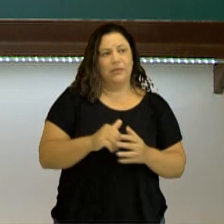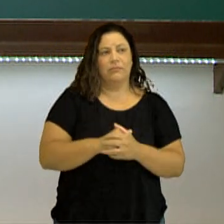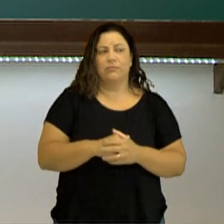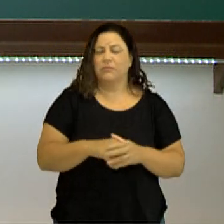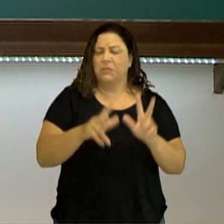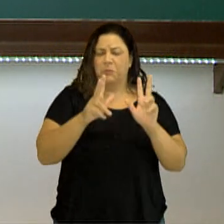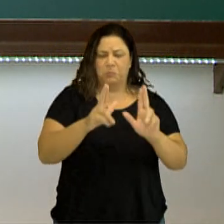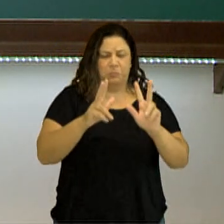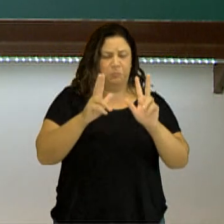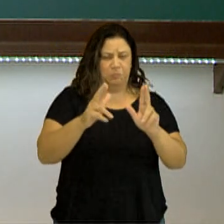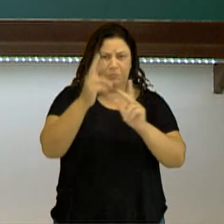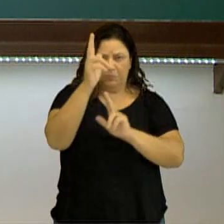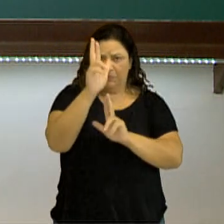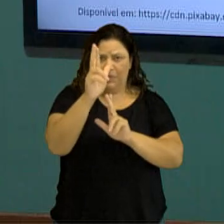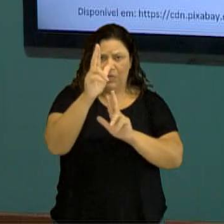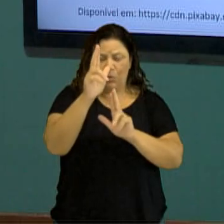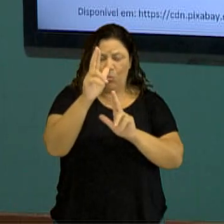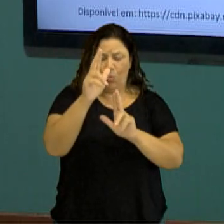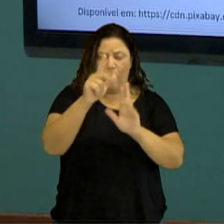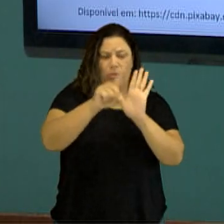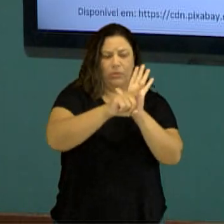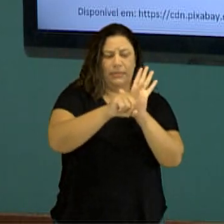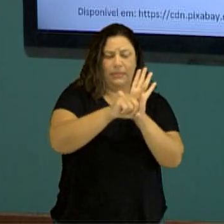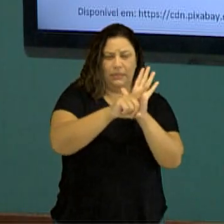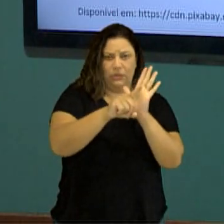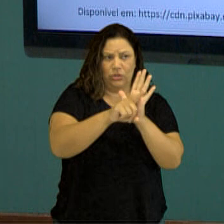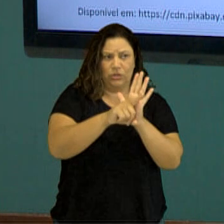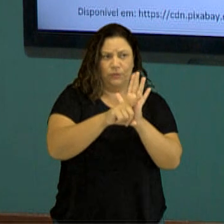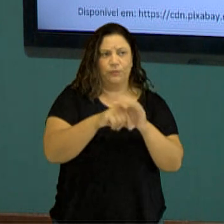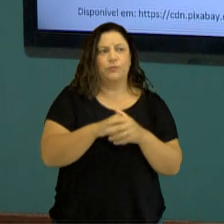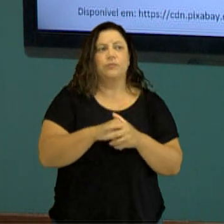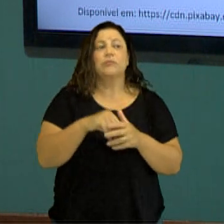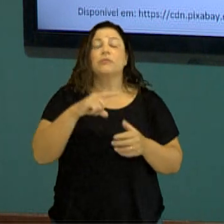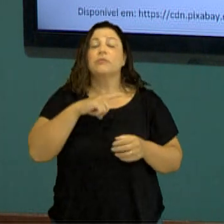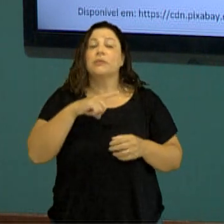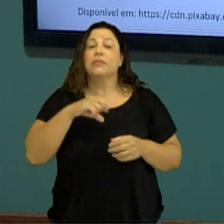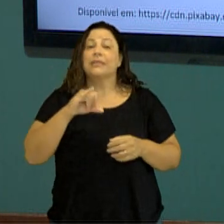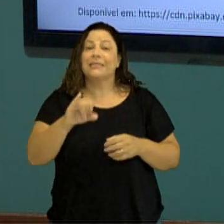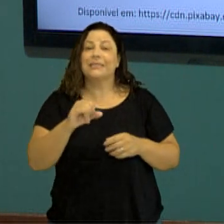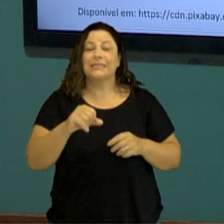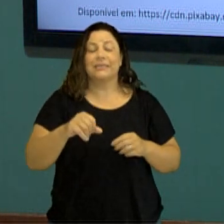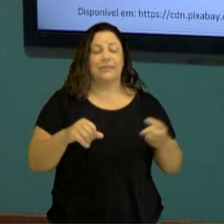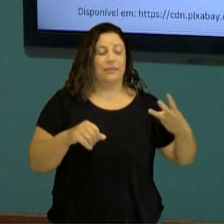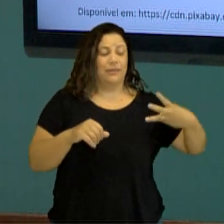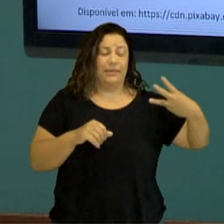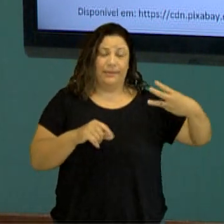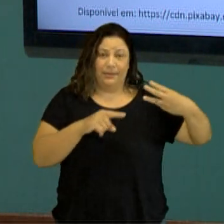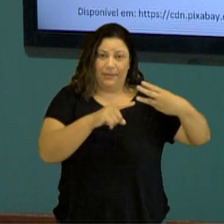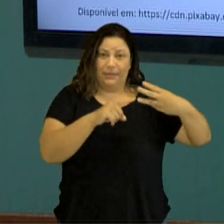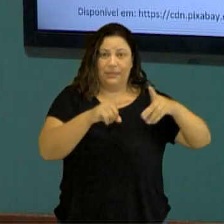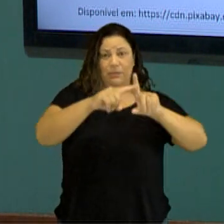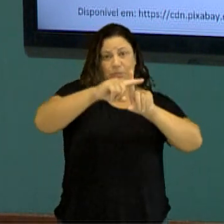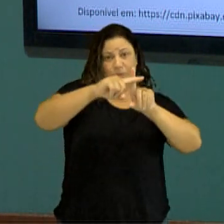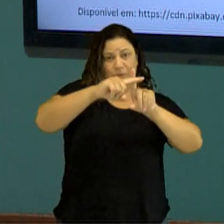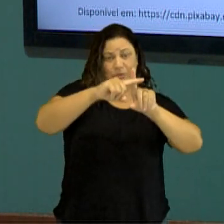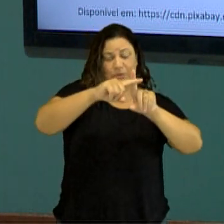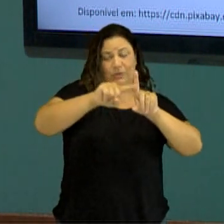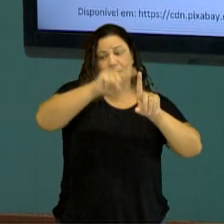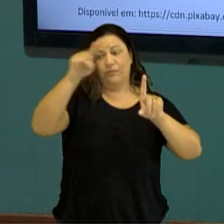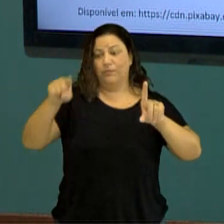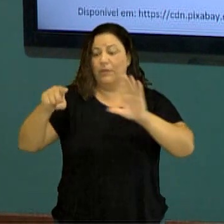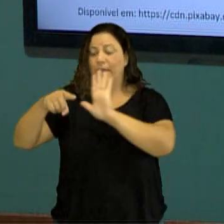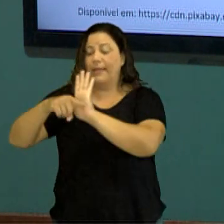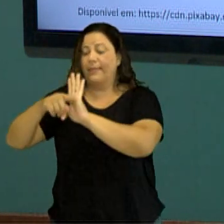carga negativa quando eu falo de átomo neutro. Se a quantidade de carga positiva é 3, a quantidade de carga elétrica